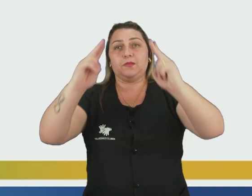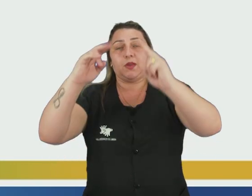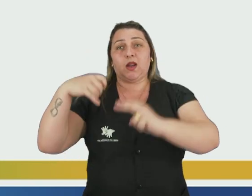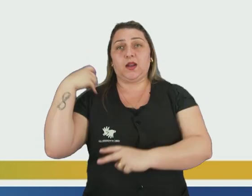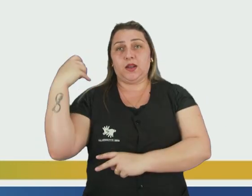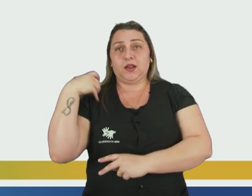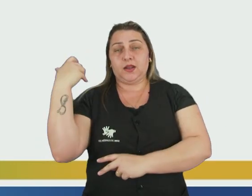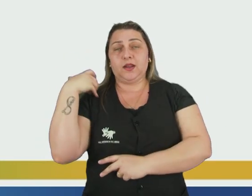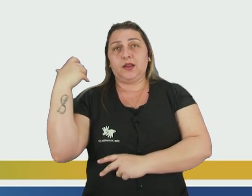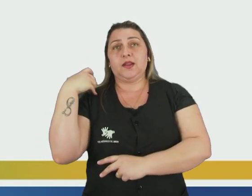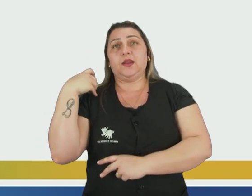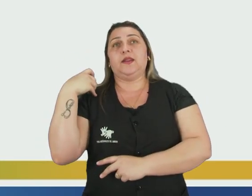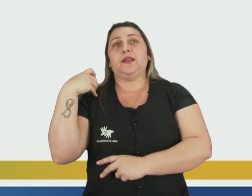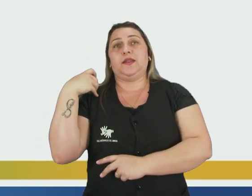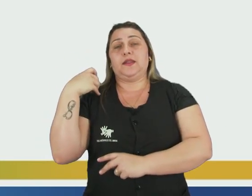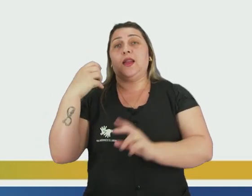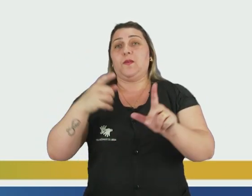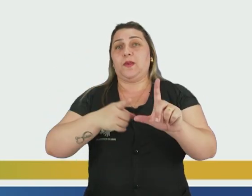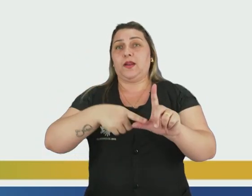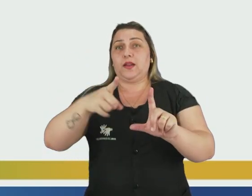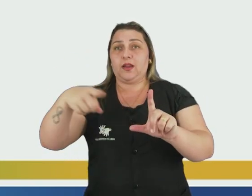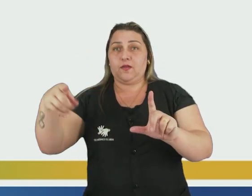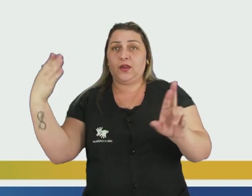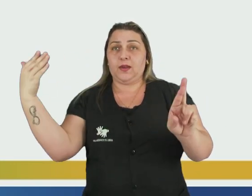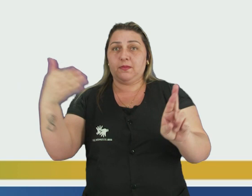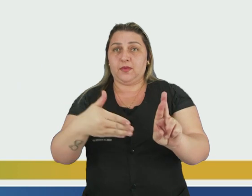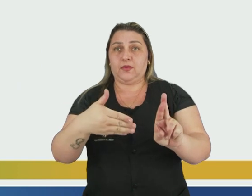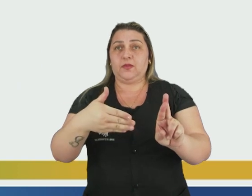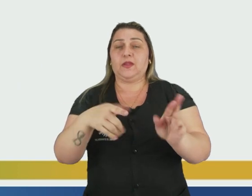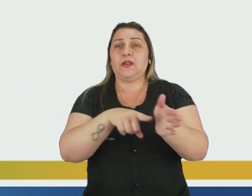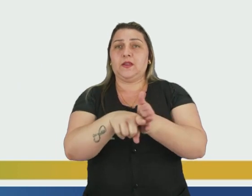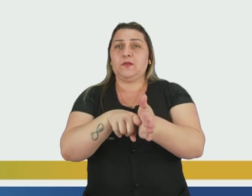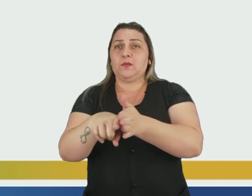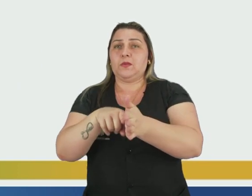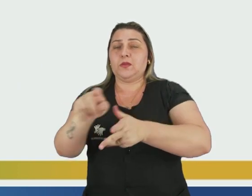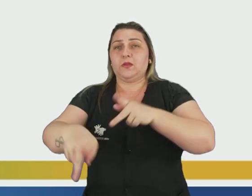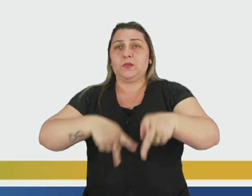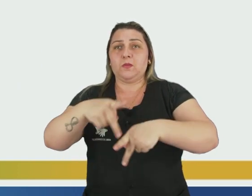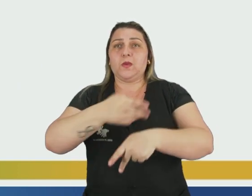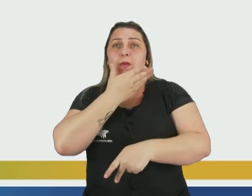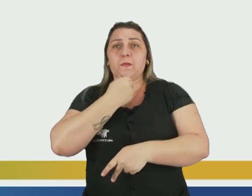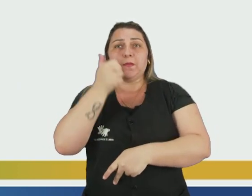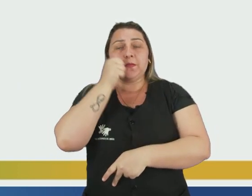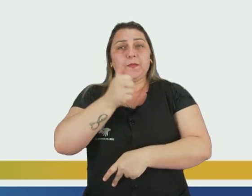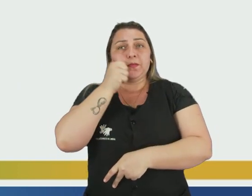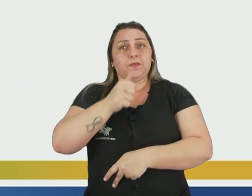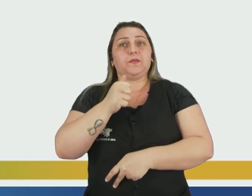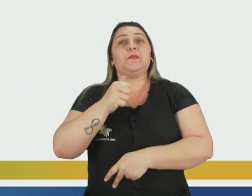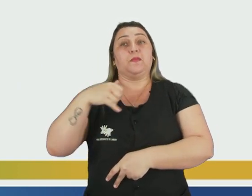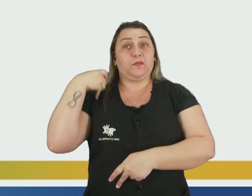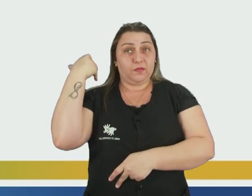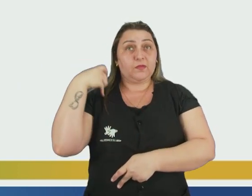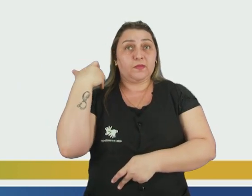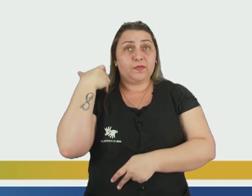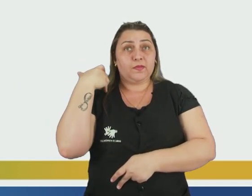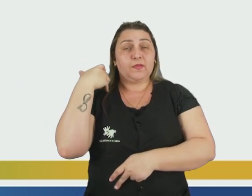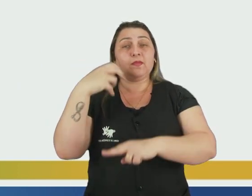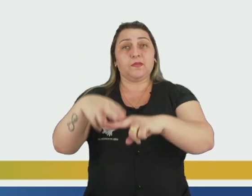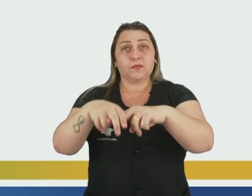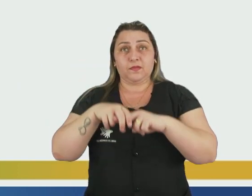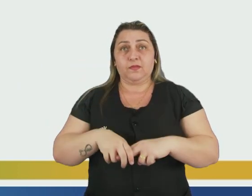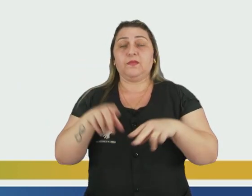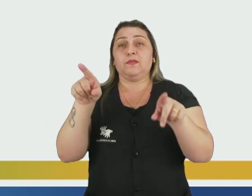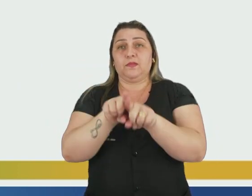a pirâmide etária ela é um tipo de gráfico que representa os dados sobre a população masculina e feminina por idades. Por isso, é